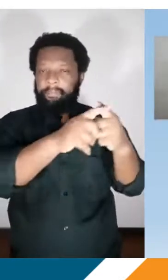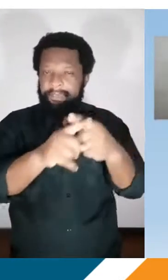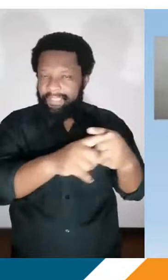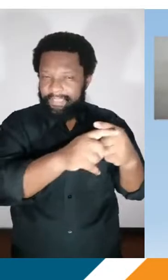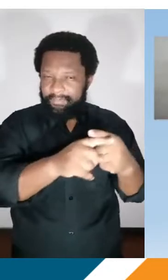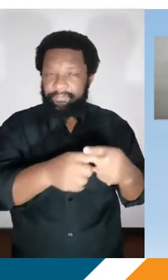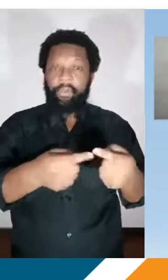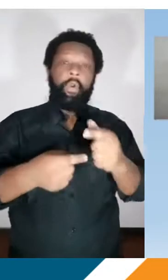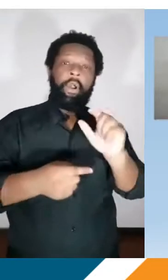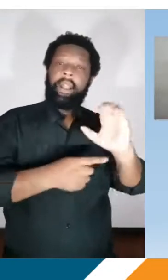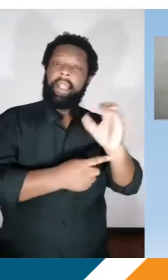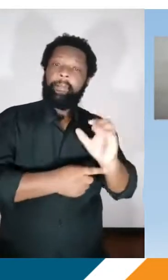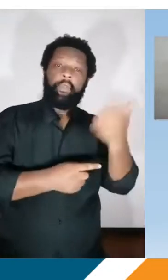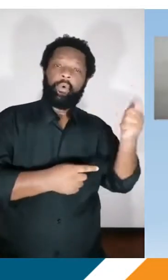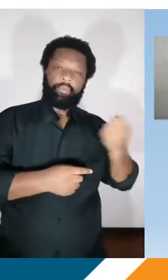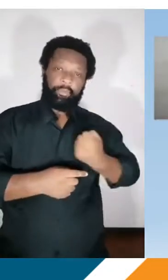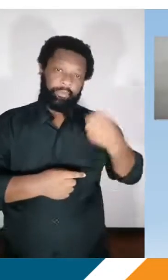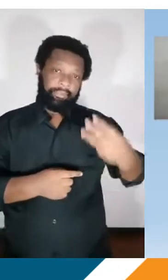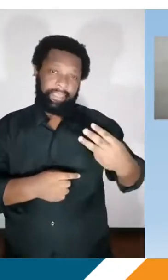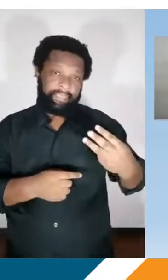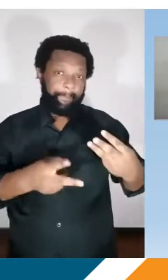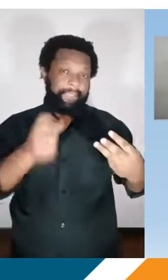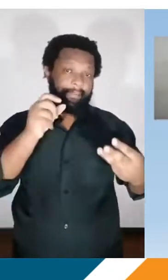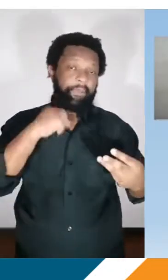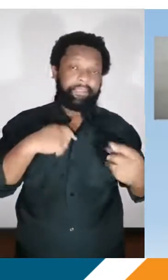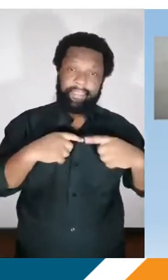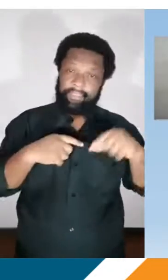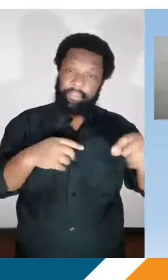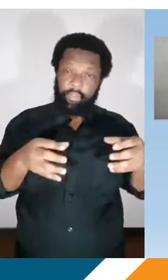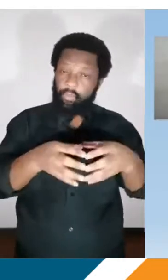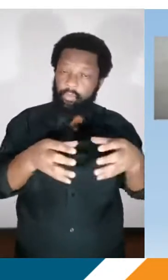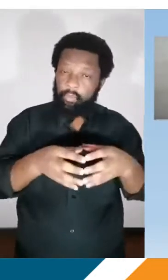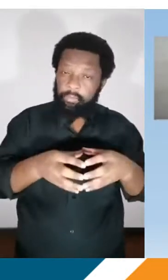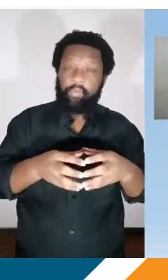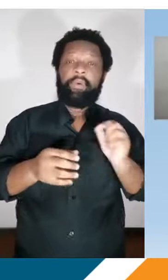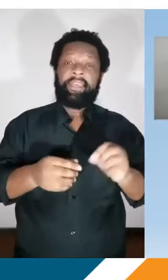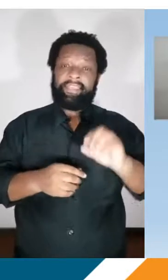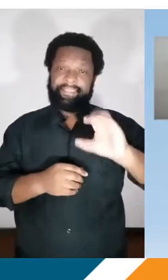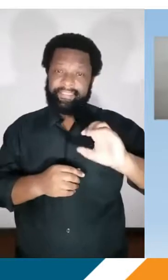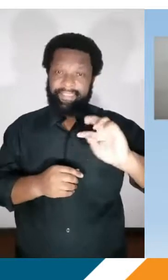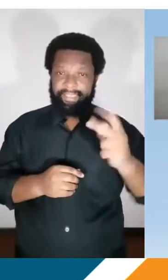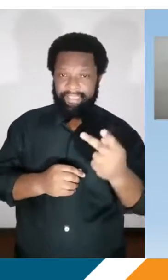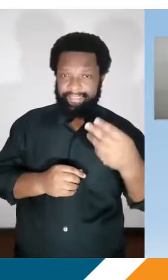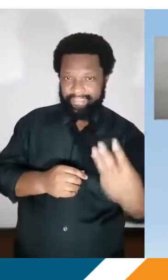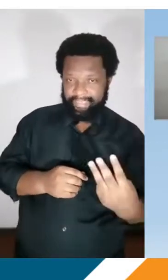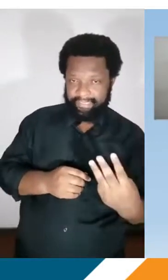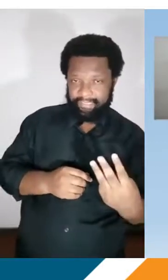O outro carbono, carbono 3, repare, eu tenho todo grupo aqui, o